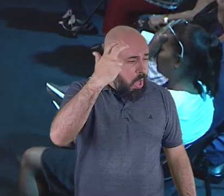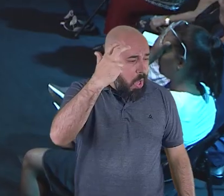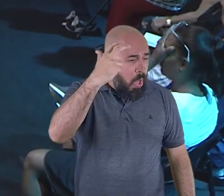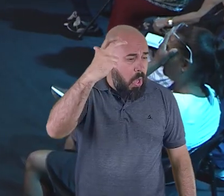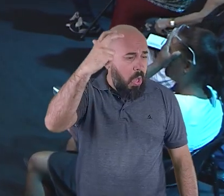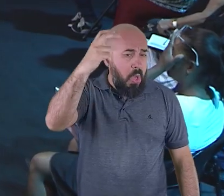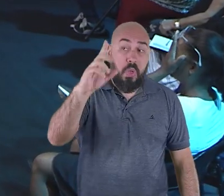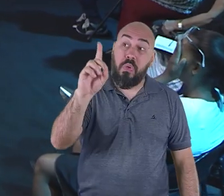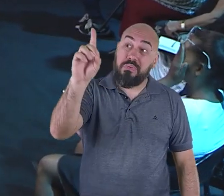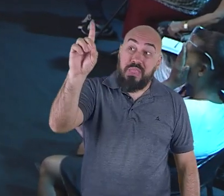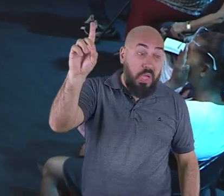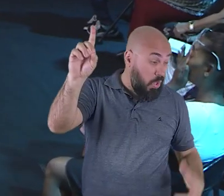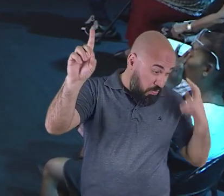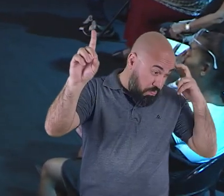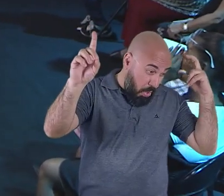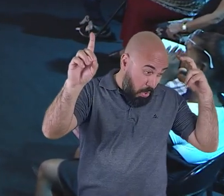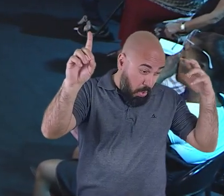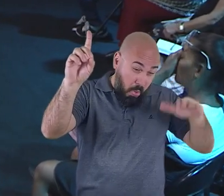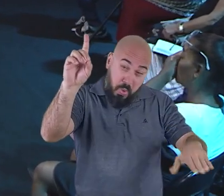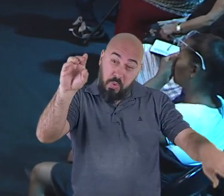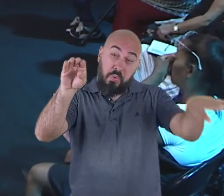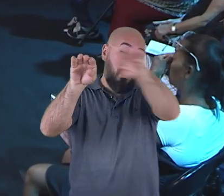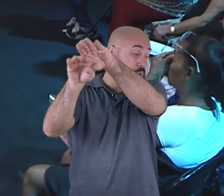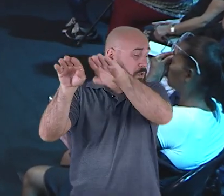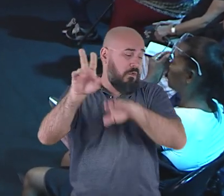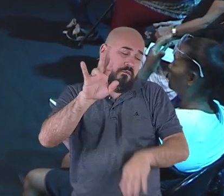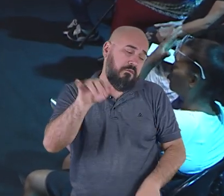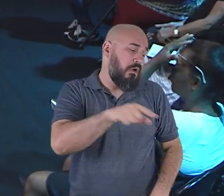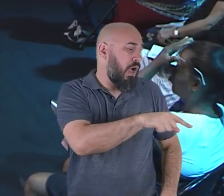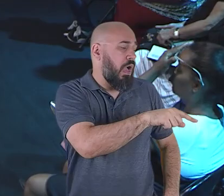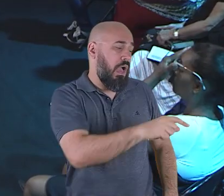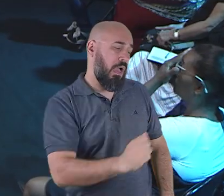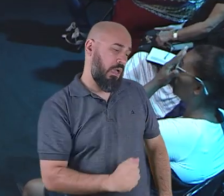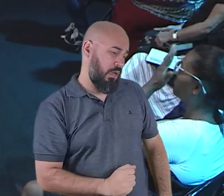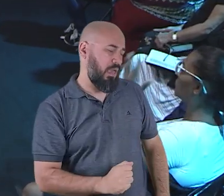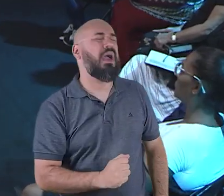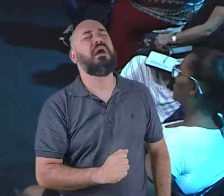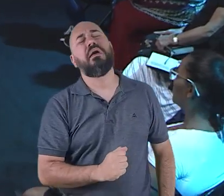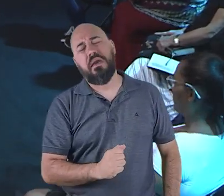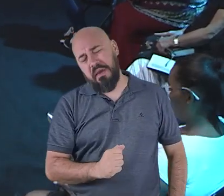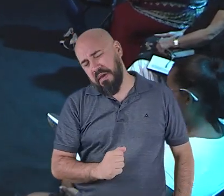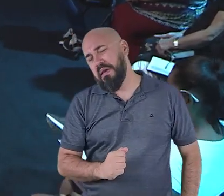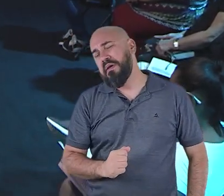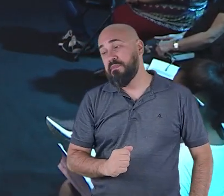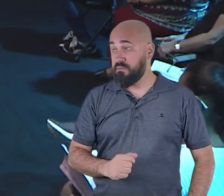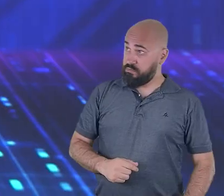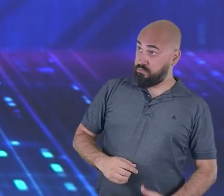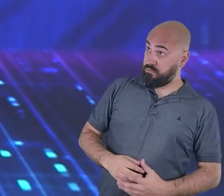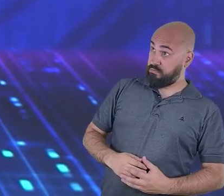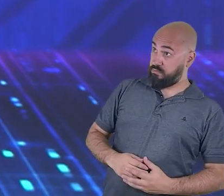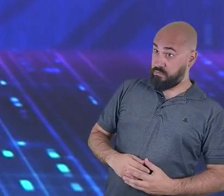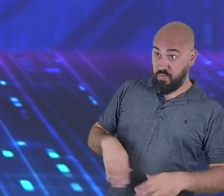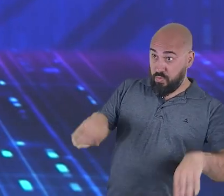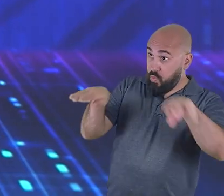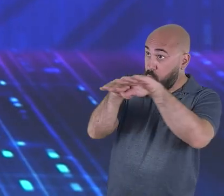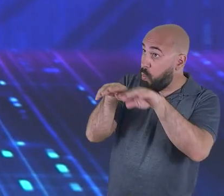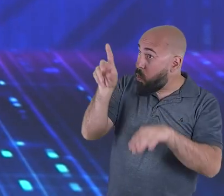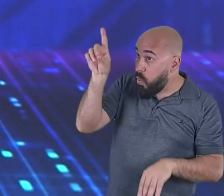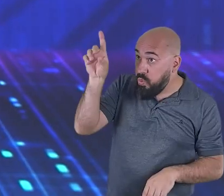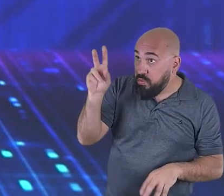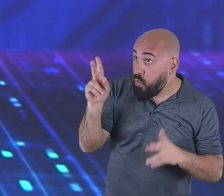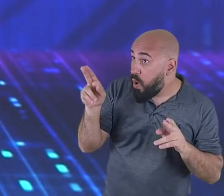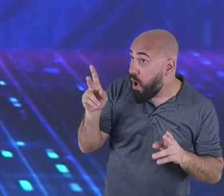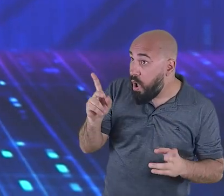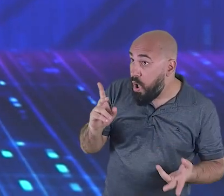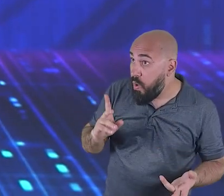Essa ideia de ser semelhante a Deus é algo bem antigo. Lúcifer já havia manifestado o mesmo sentimento lá